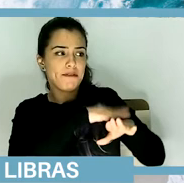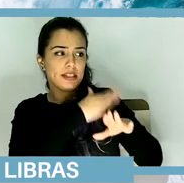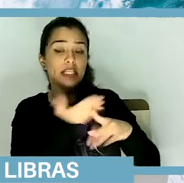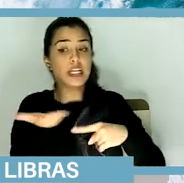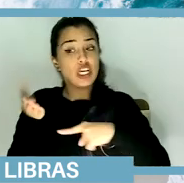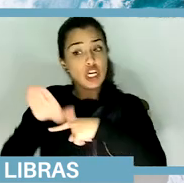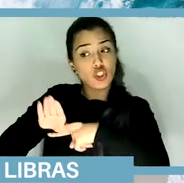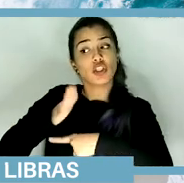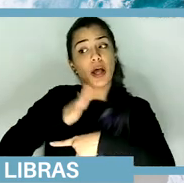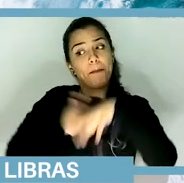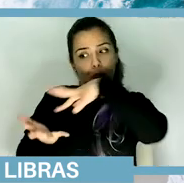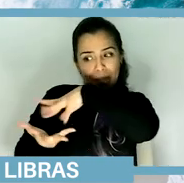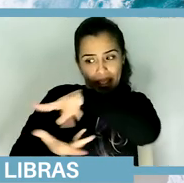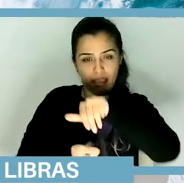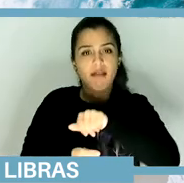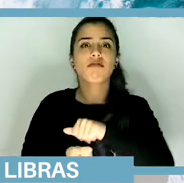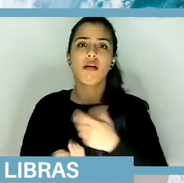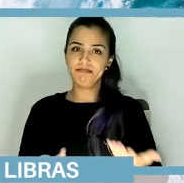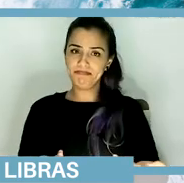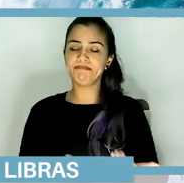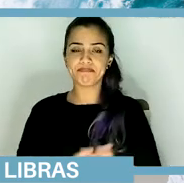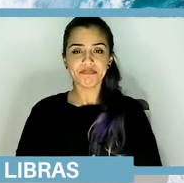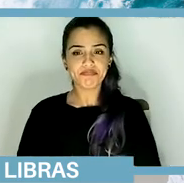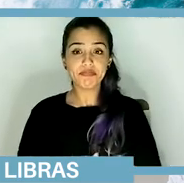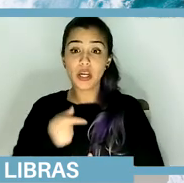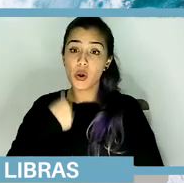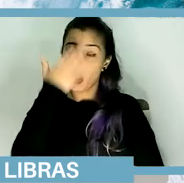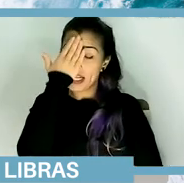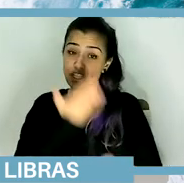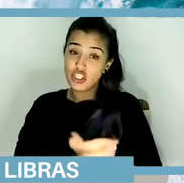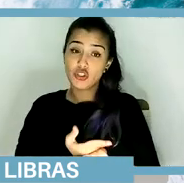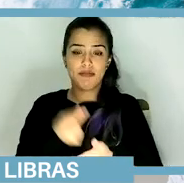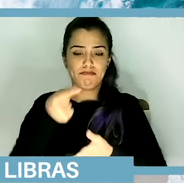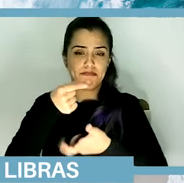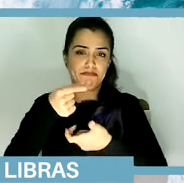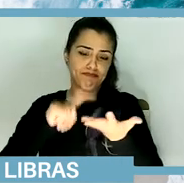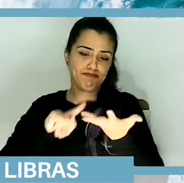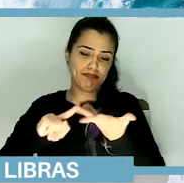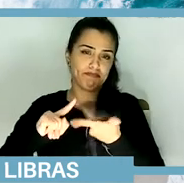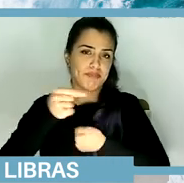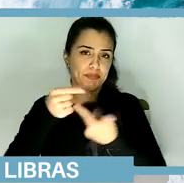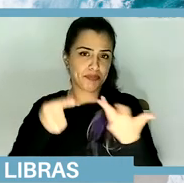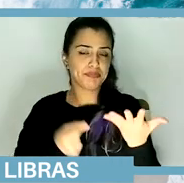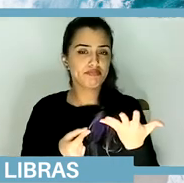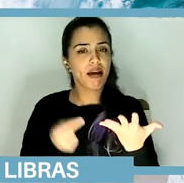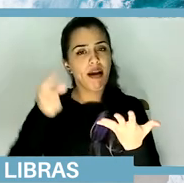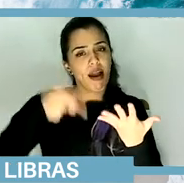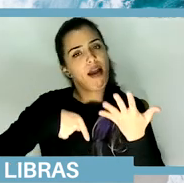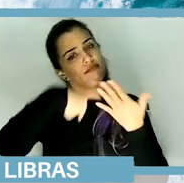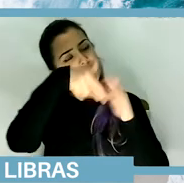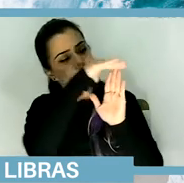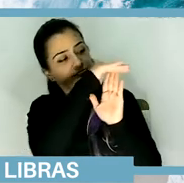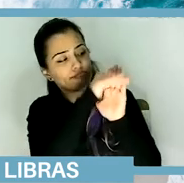né e da humanidade Então acho que essas são boas médicas aí para a gente criar o nosso negócio para que ele seja